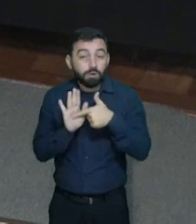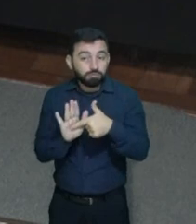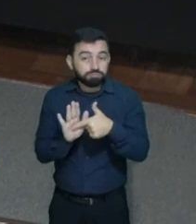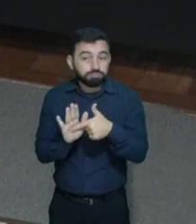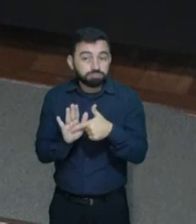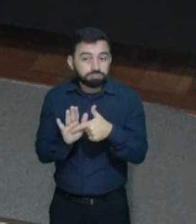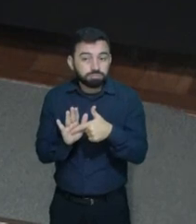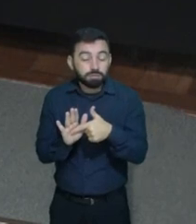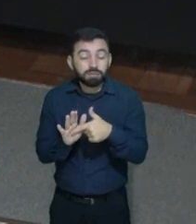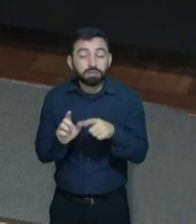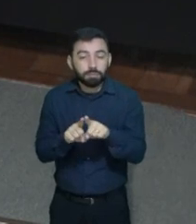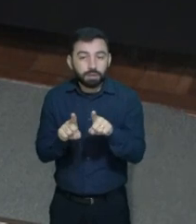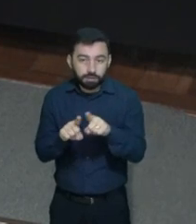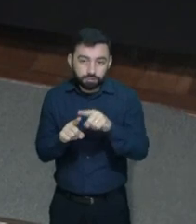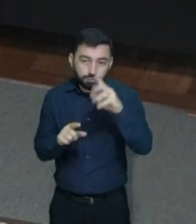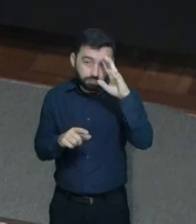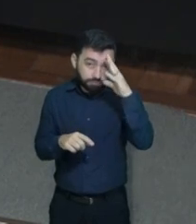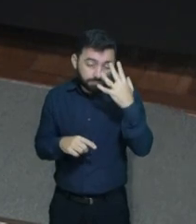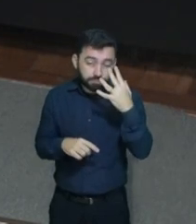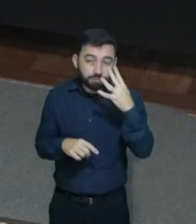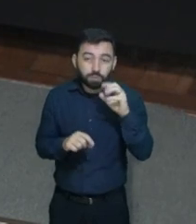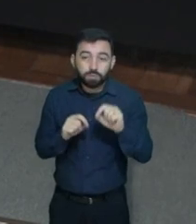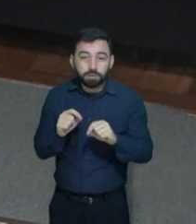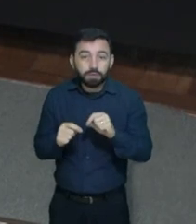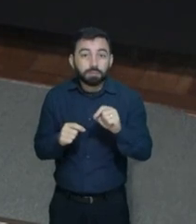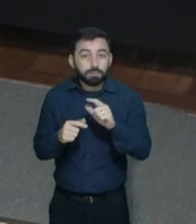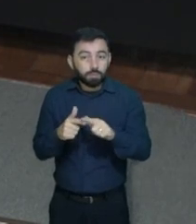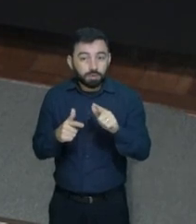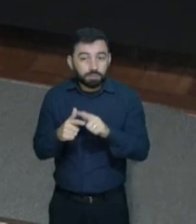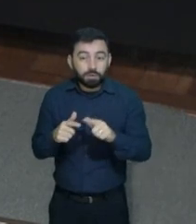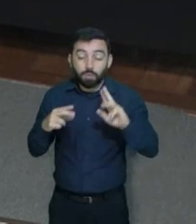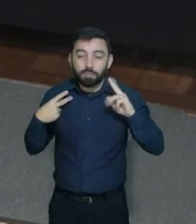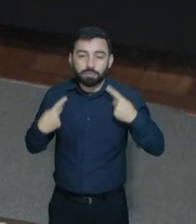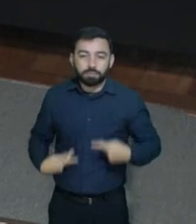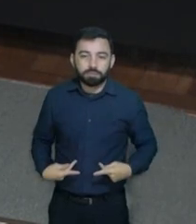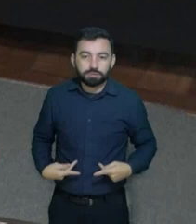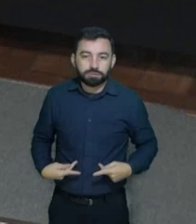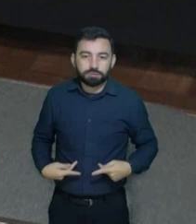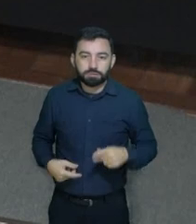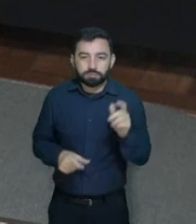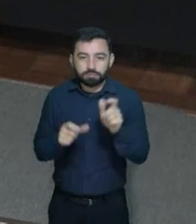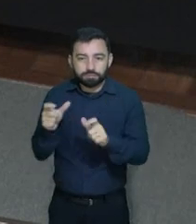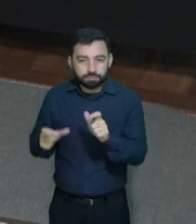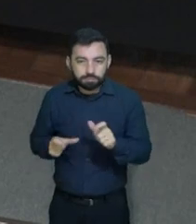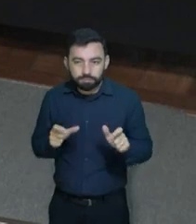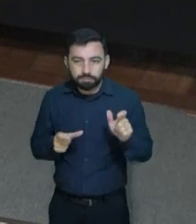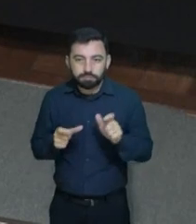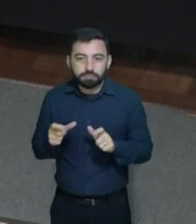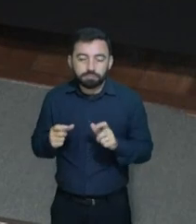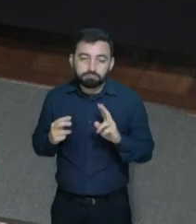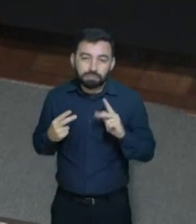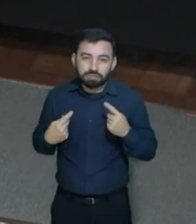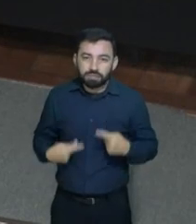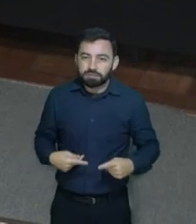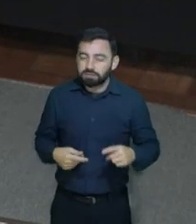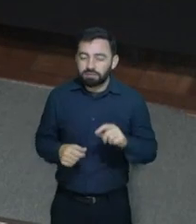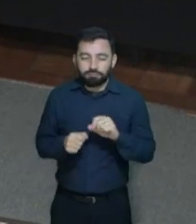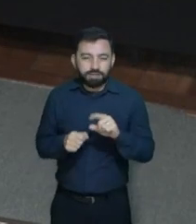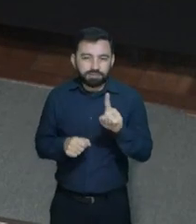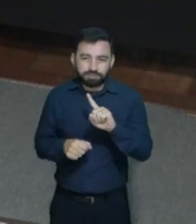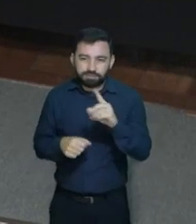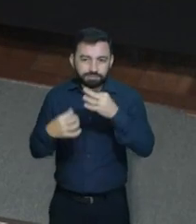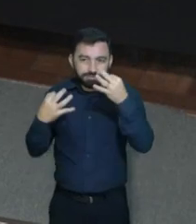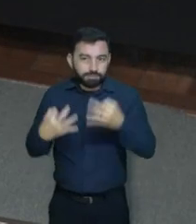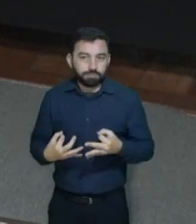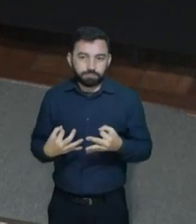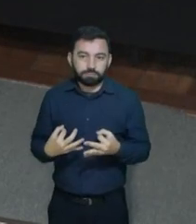né, e também para soluções, e é, na verdade, uma crise da humanidade. É uma crise nossa, de não fazer a